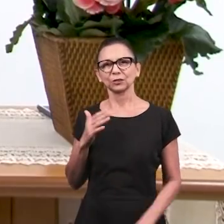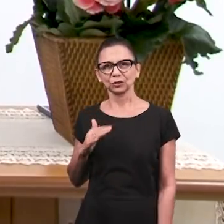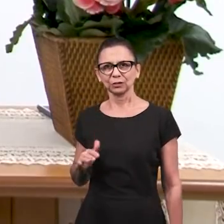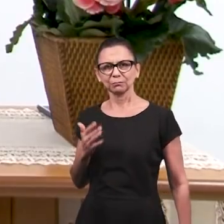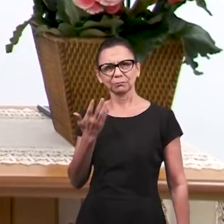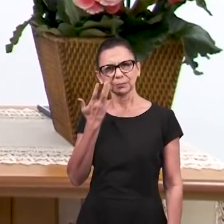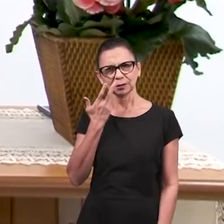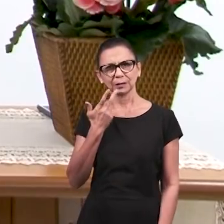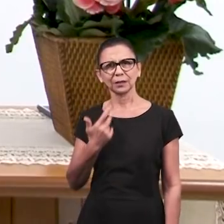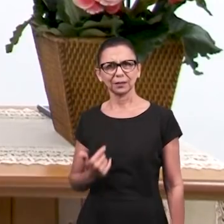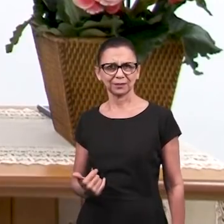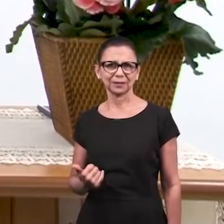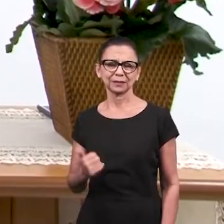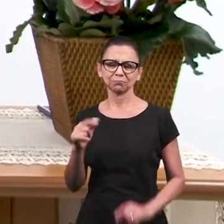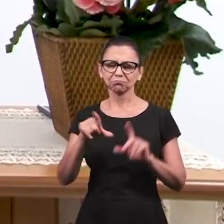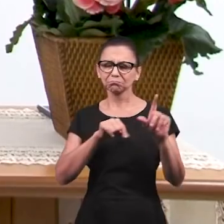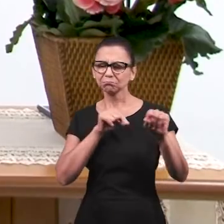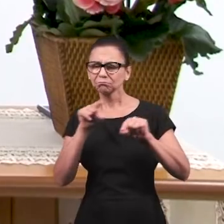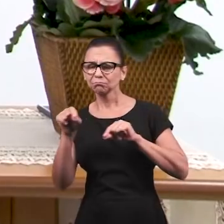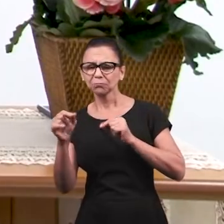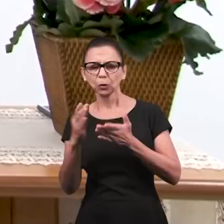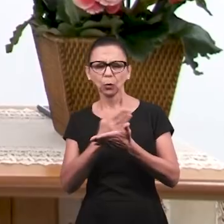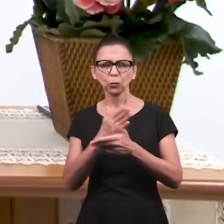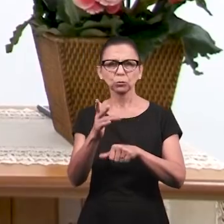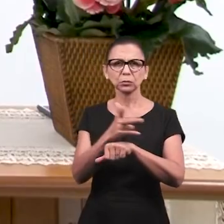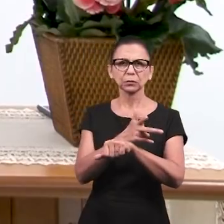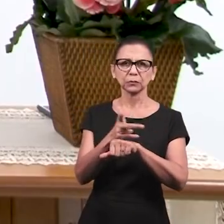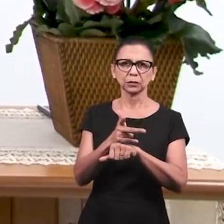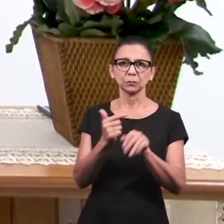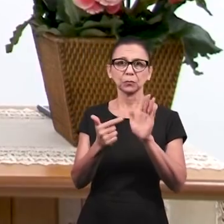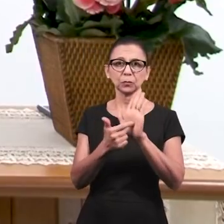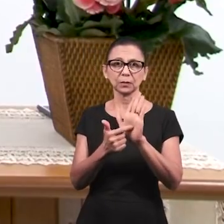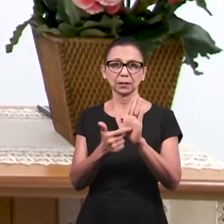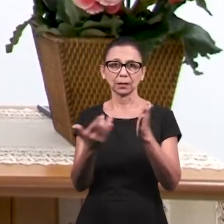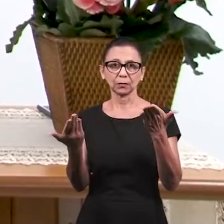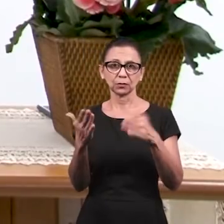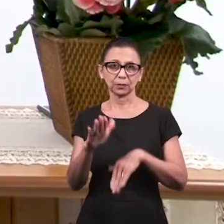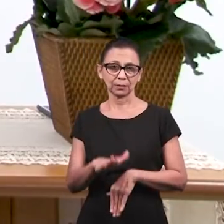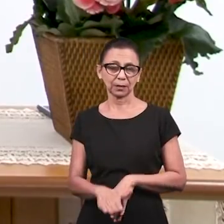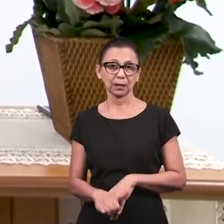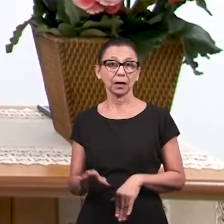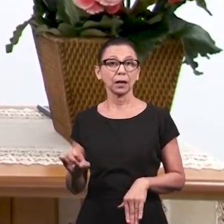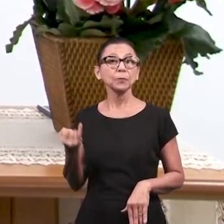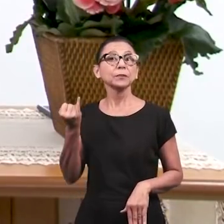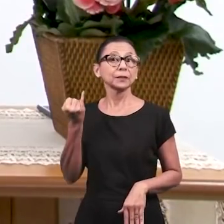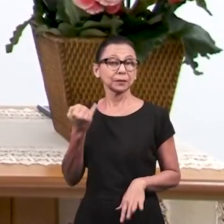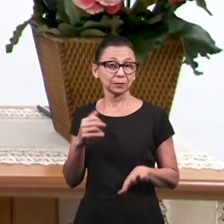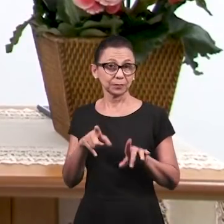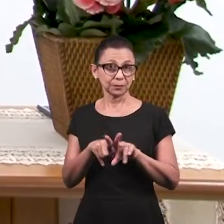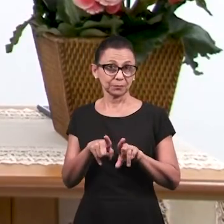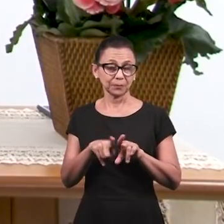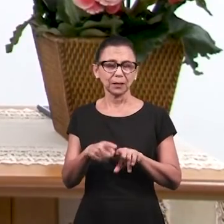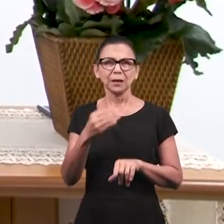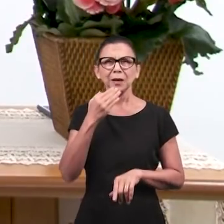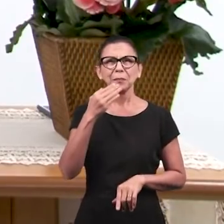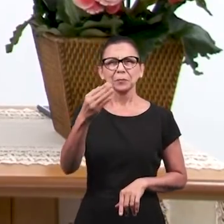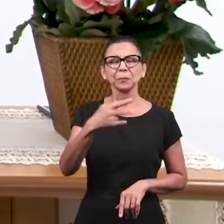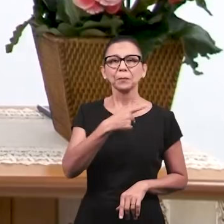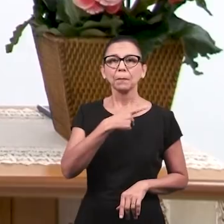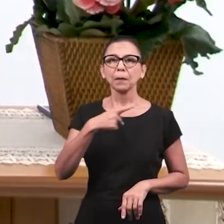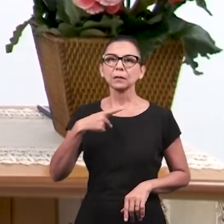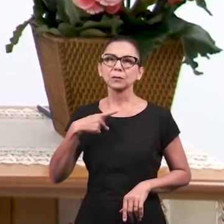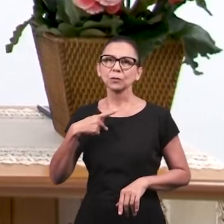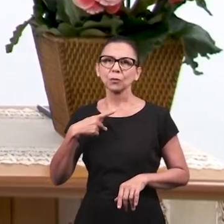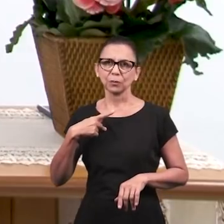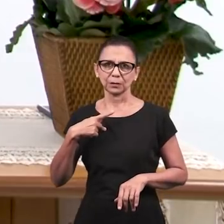crianças também que temos recebido. Sempre selecionamos alguns para o programa desta tarde. Aproveitamos ainda para pedir